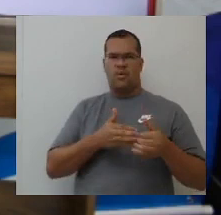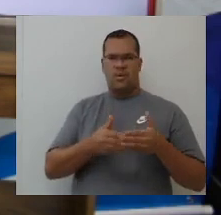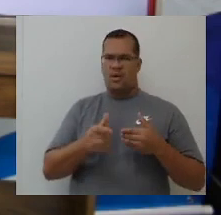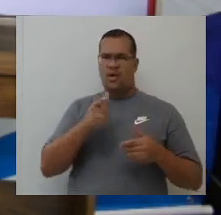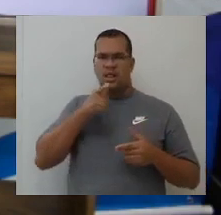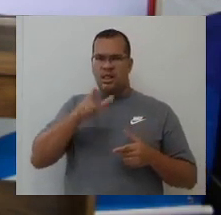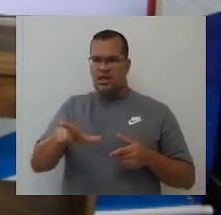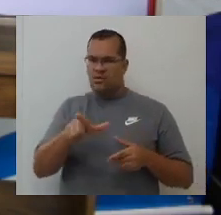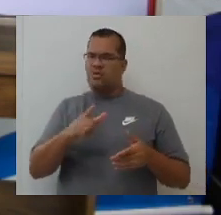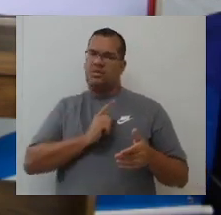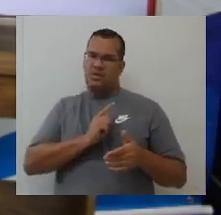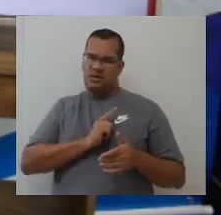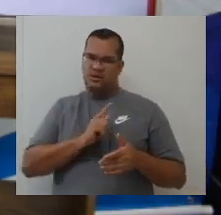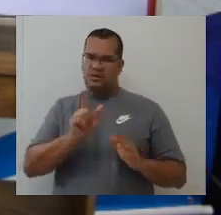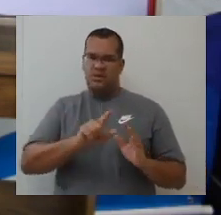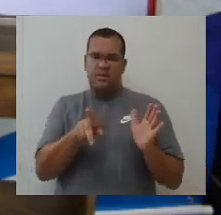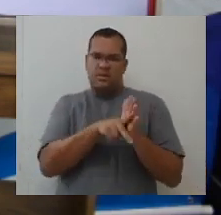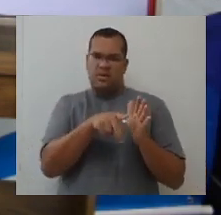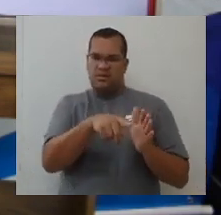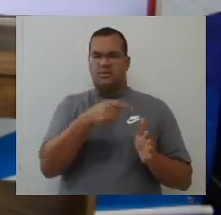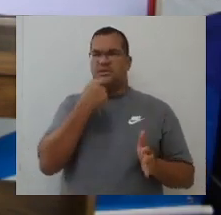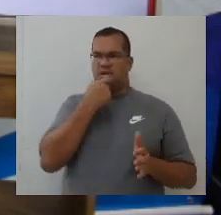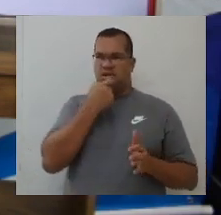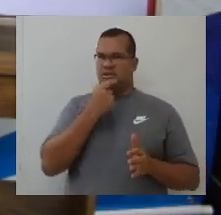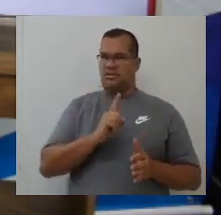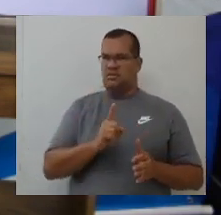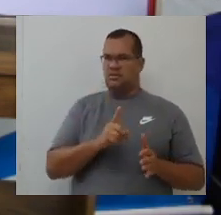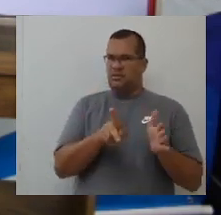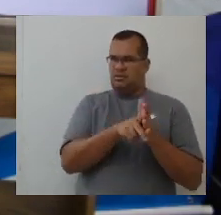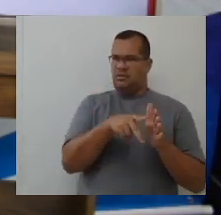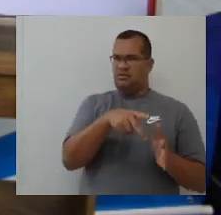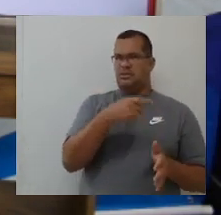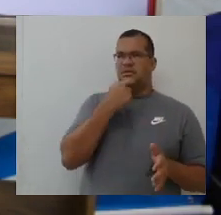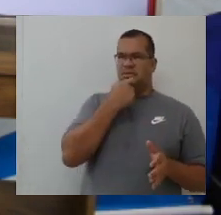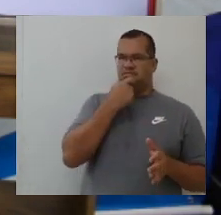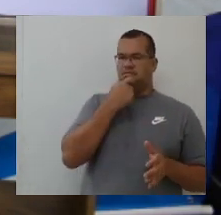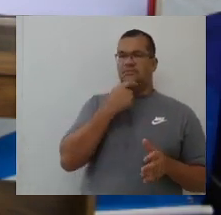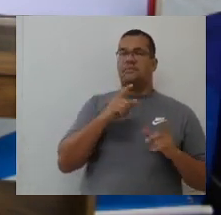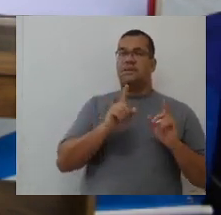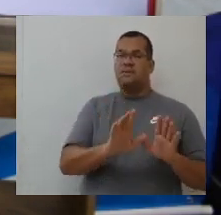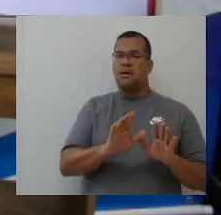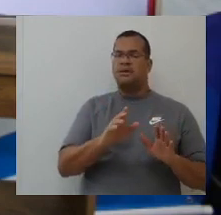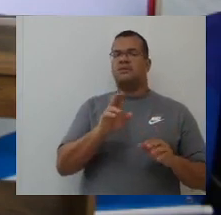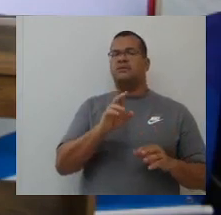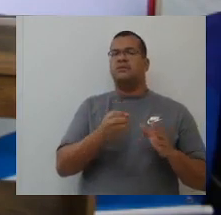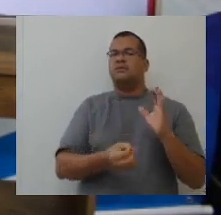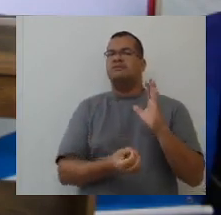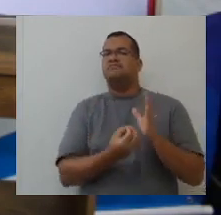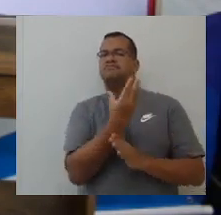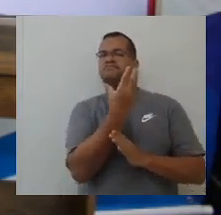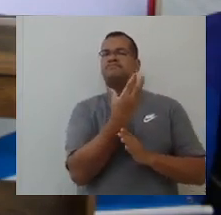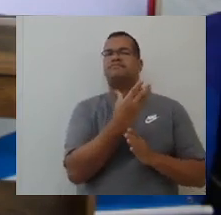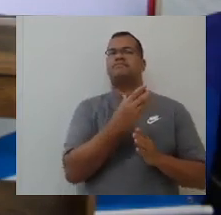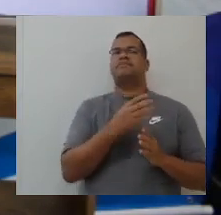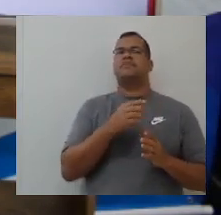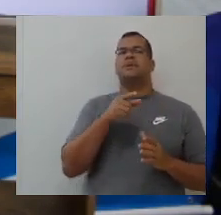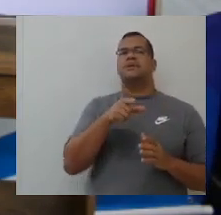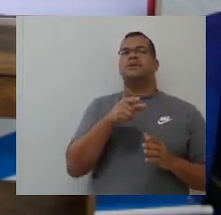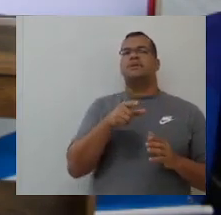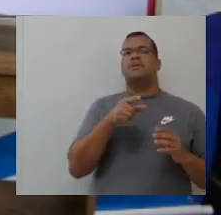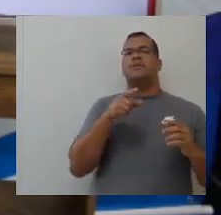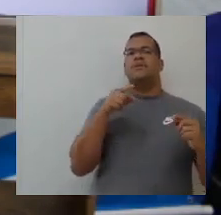algo exclusivo, pelo amor de Deus. Não é algo exclusivo da língua inglesa. Mas ela foi criada, elas foram criadas